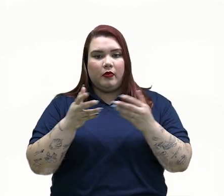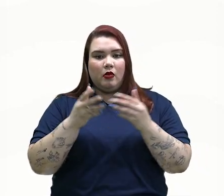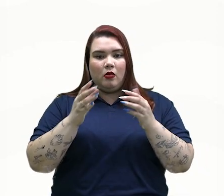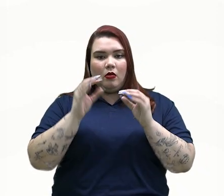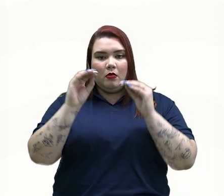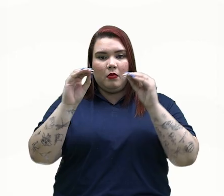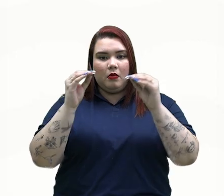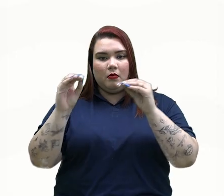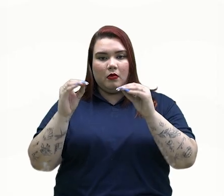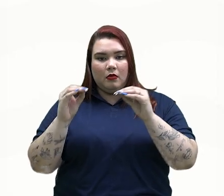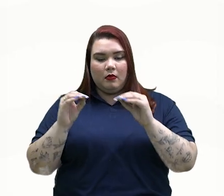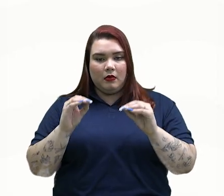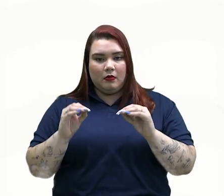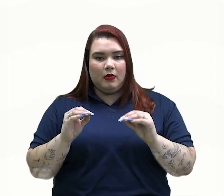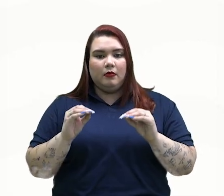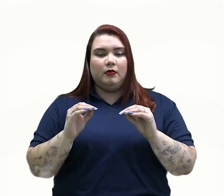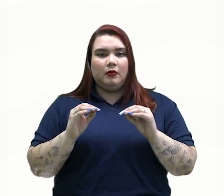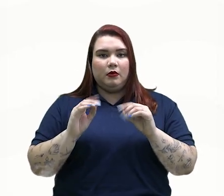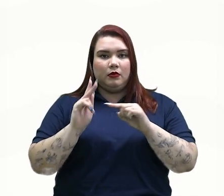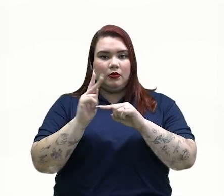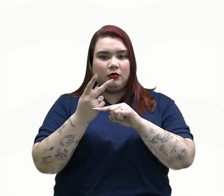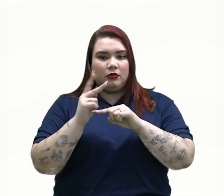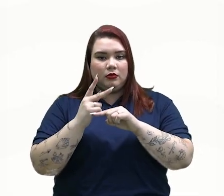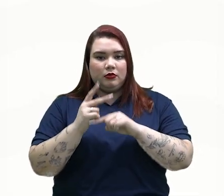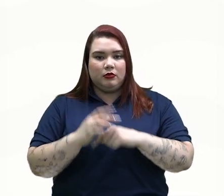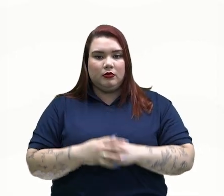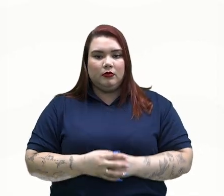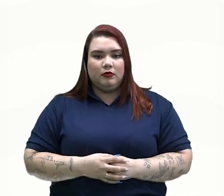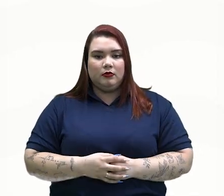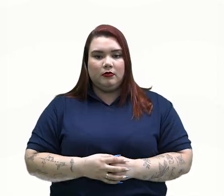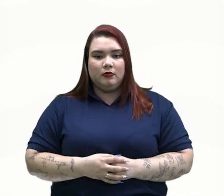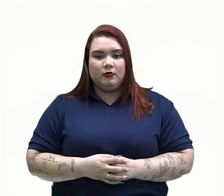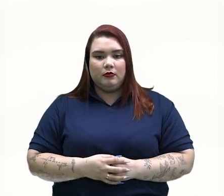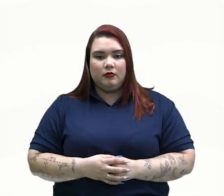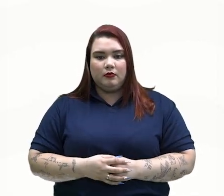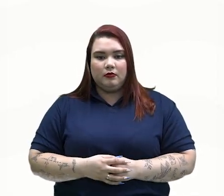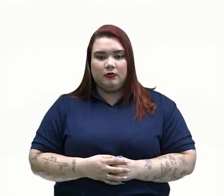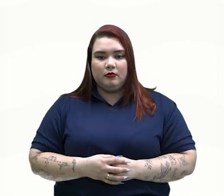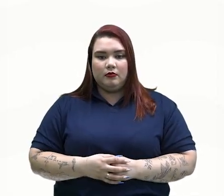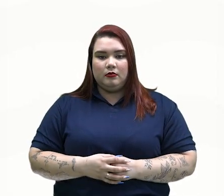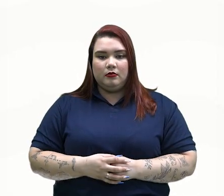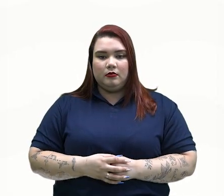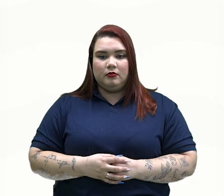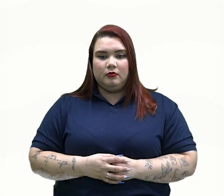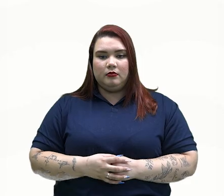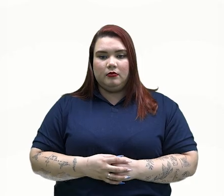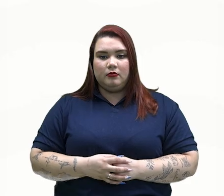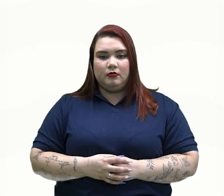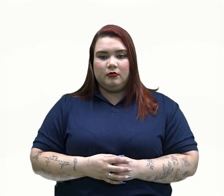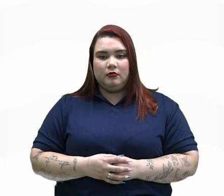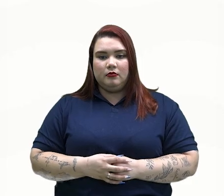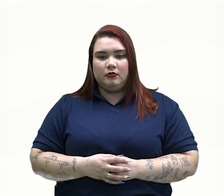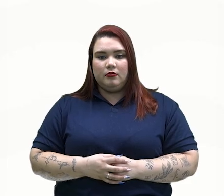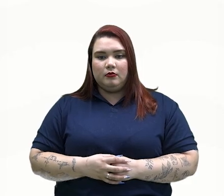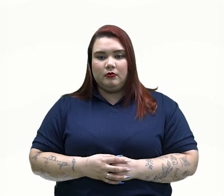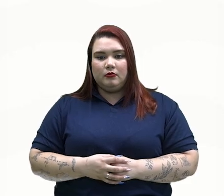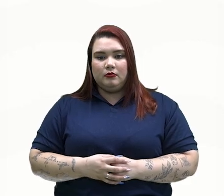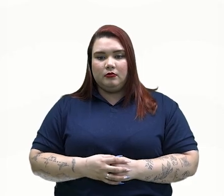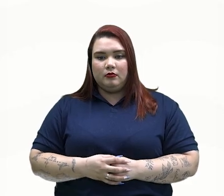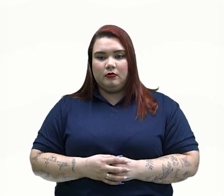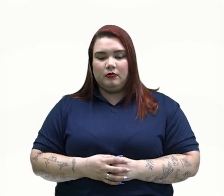hidrogênios nessa cadeia, tá? Então, gente, esse aqui é o ciclopentano e vamos à